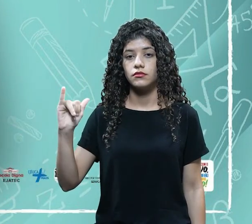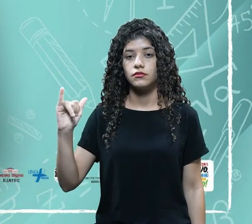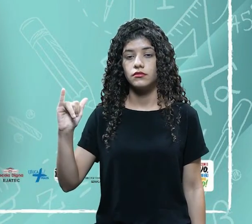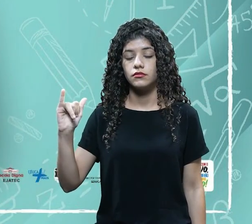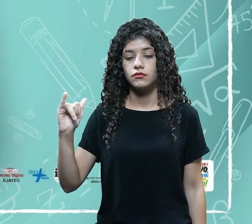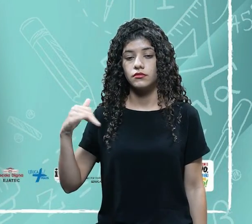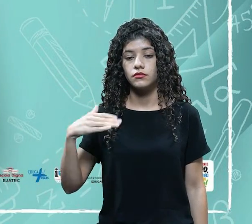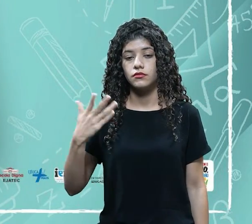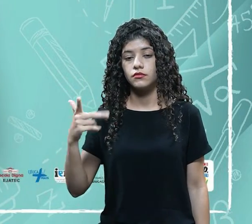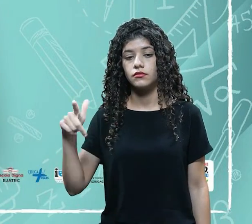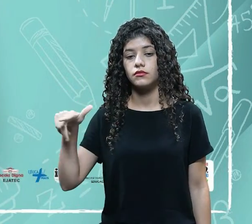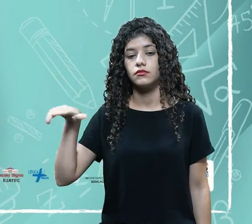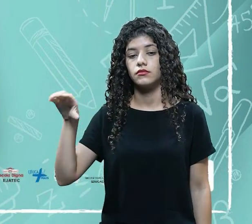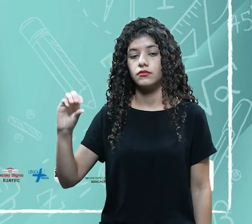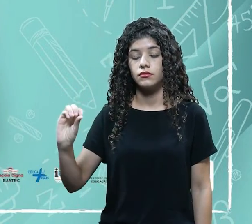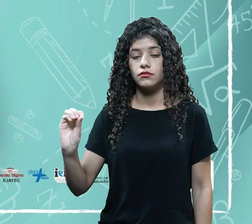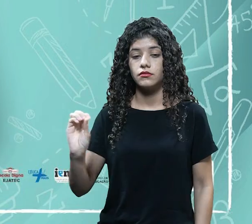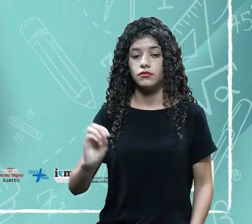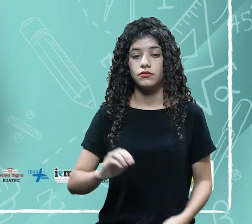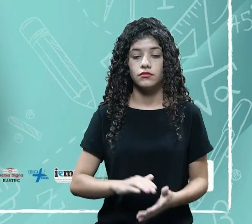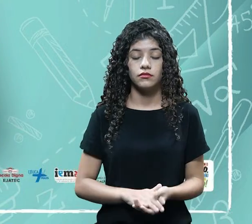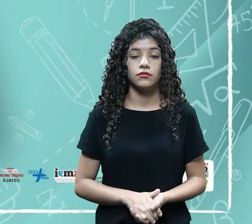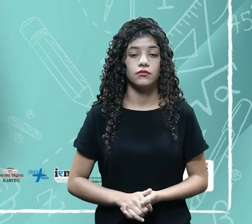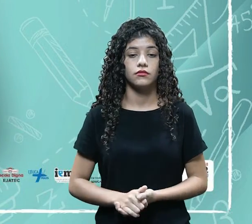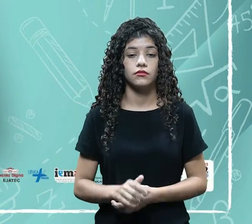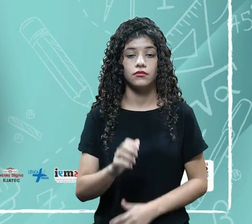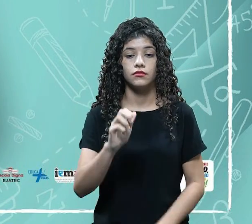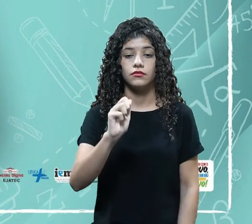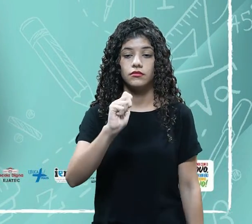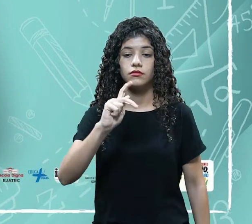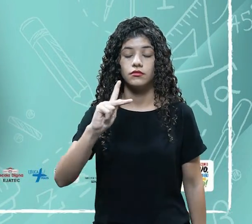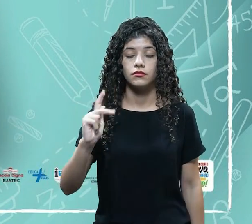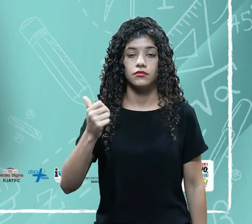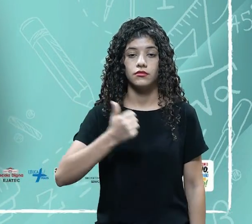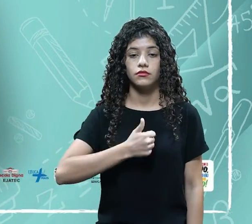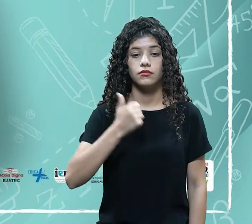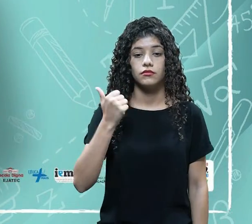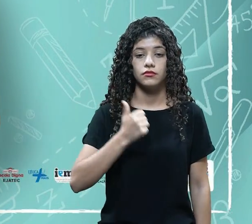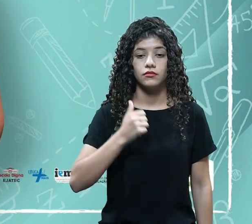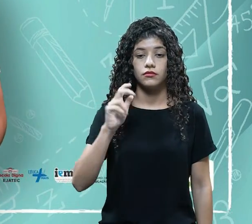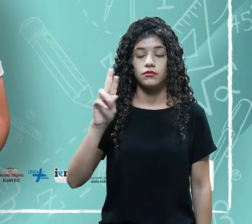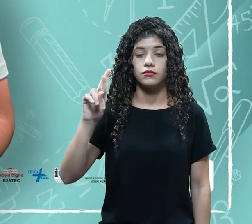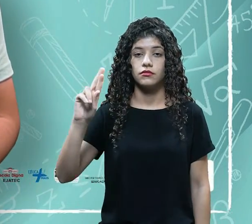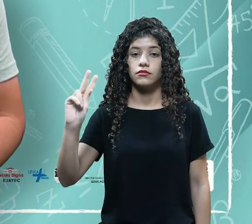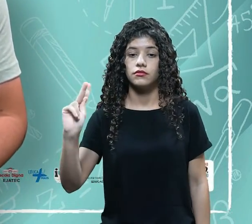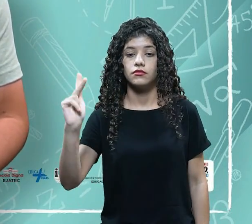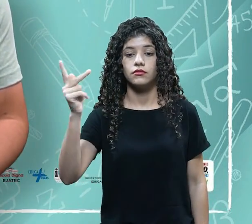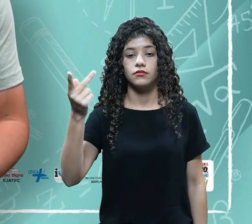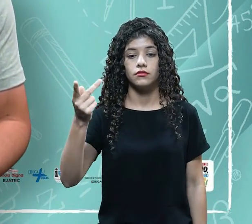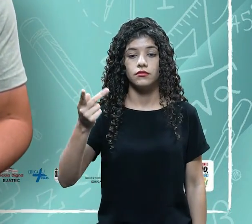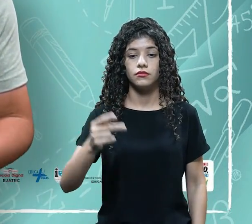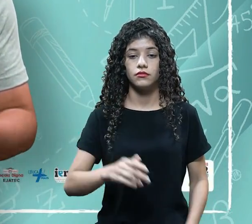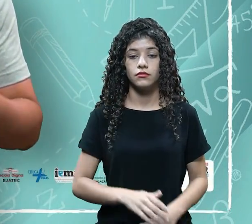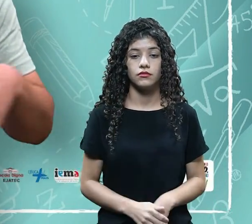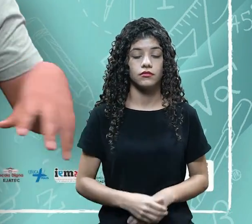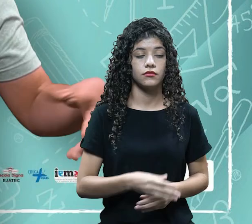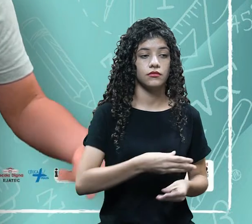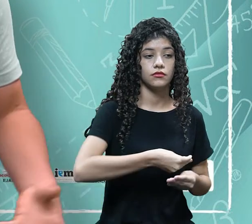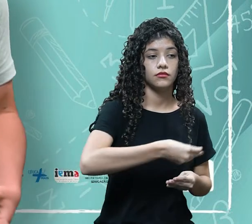protocolo, eu envio um documento para um setor, vamos dizer que é uma solicitação de aposentadoria, primeiro ela vai para o setor de RH, então eu